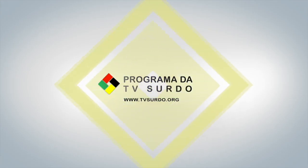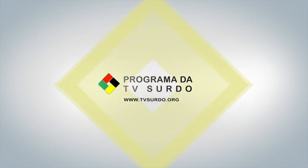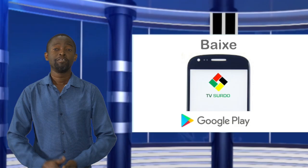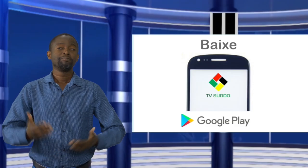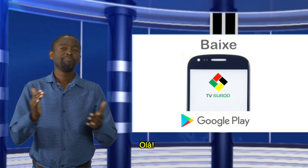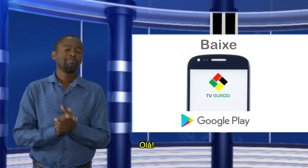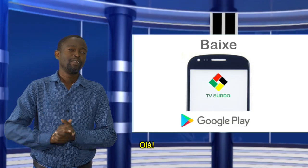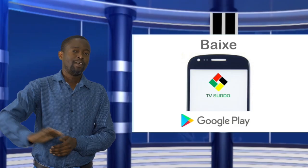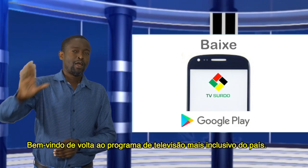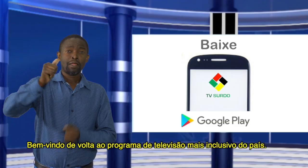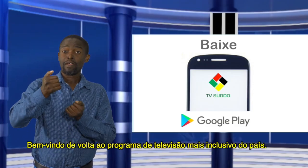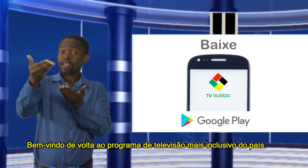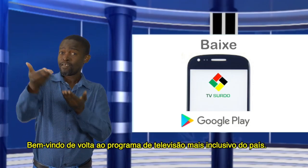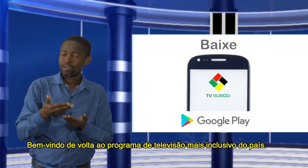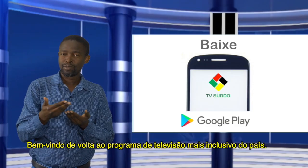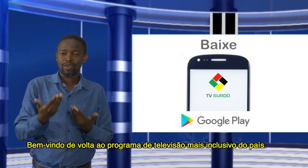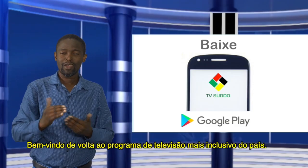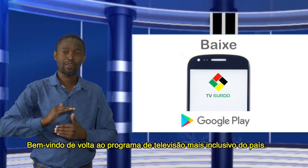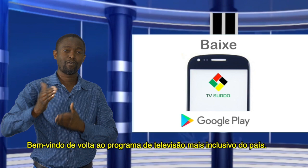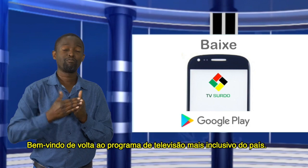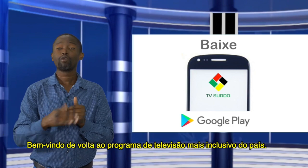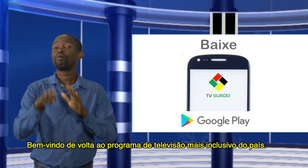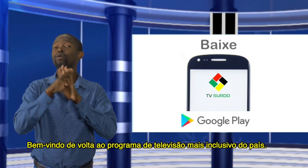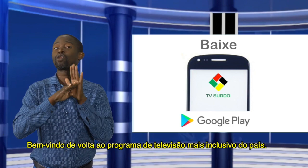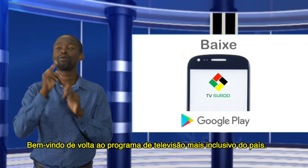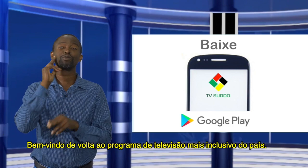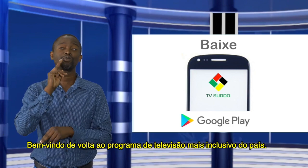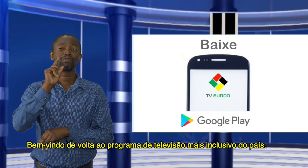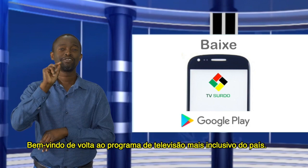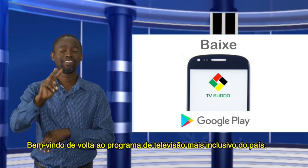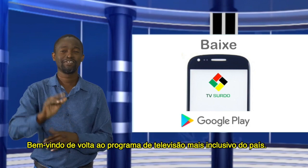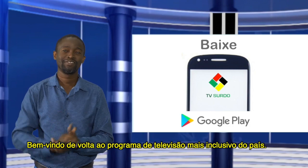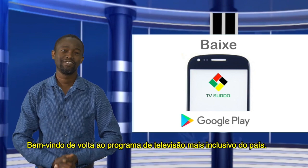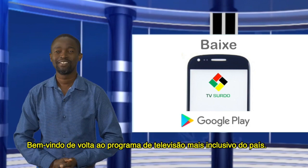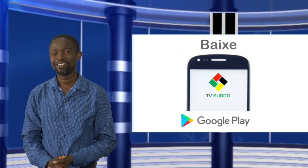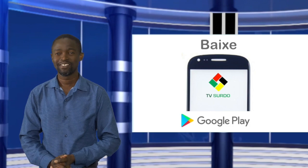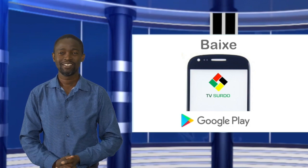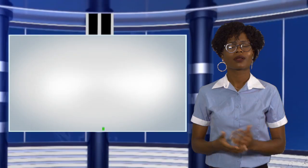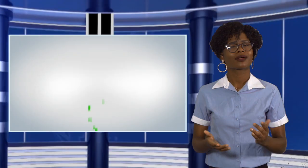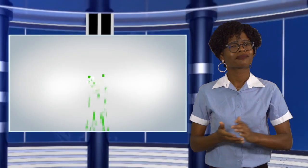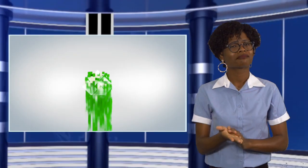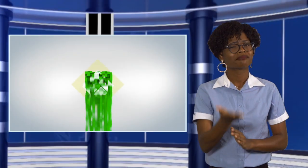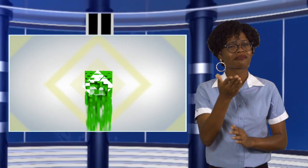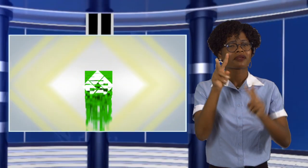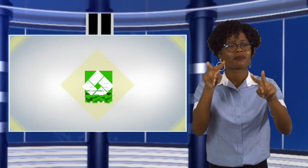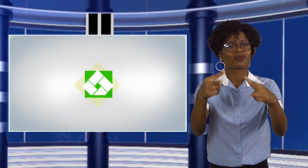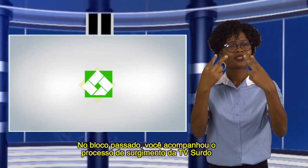Olá! Bem-vindo de volta ao programa de televisão mais inclusivo do país. No bloco